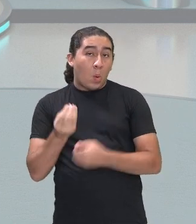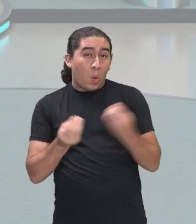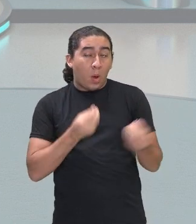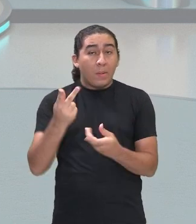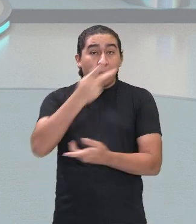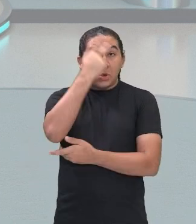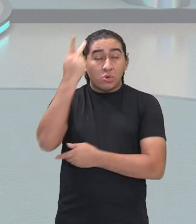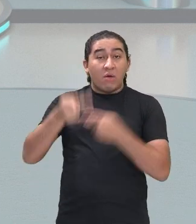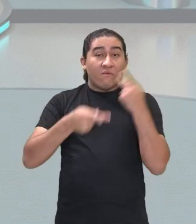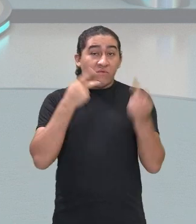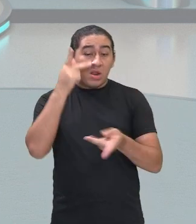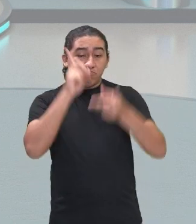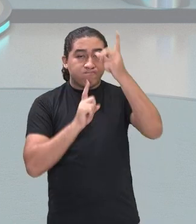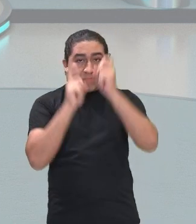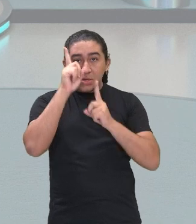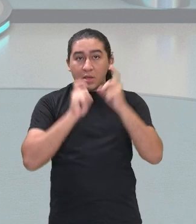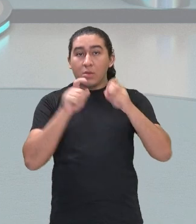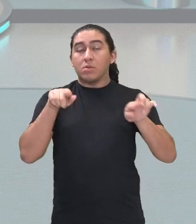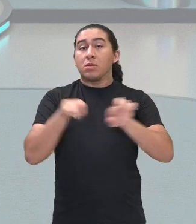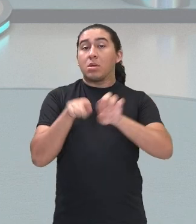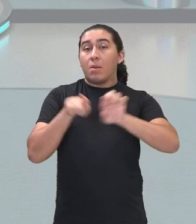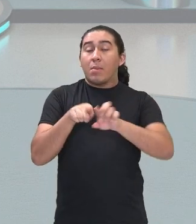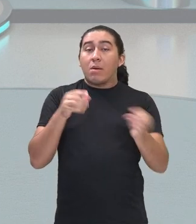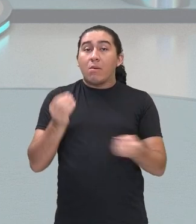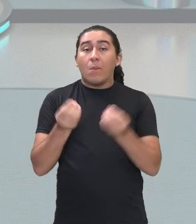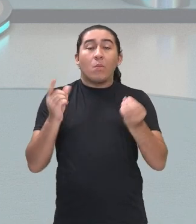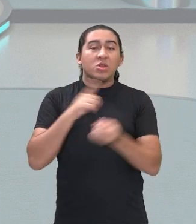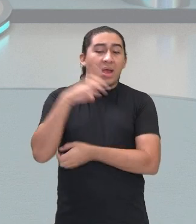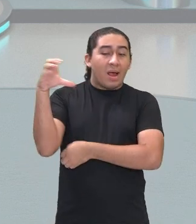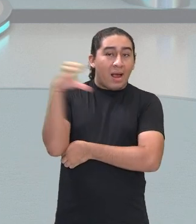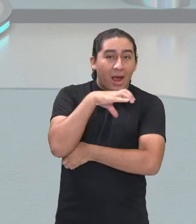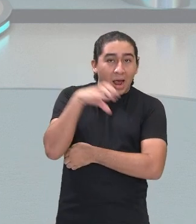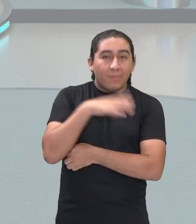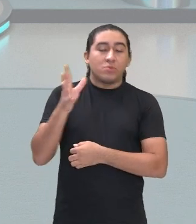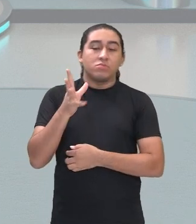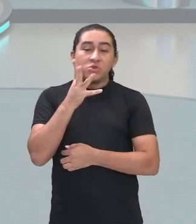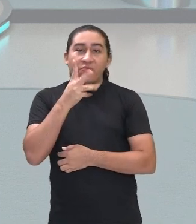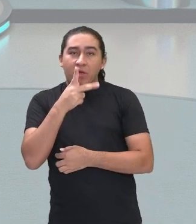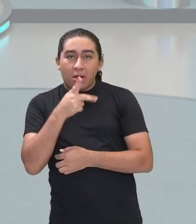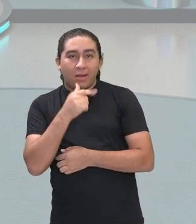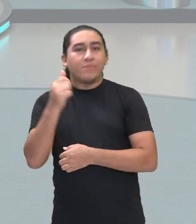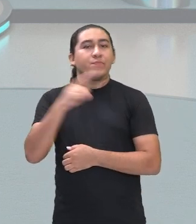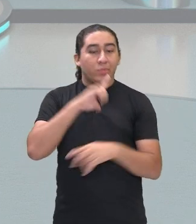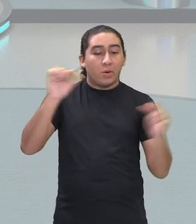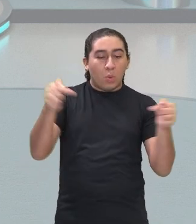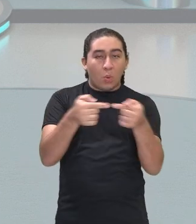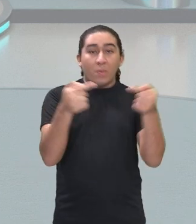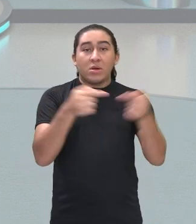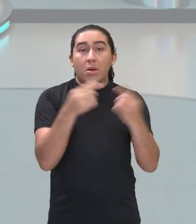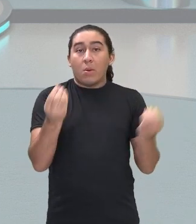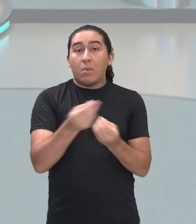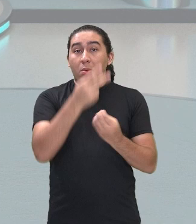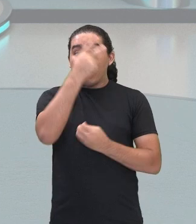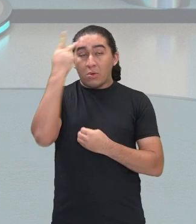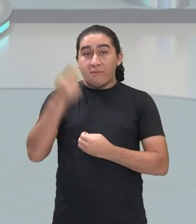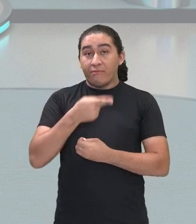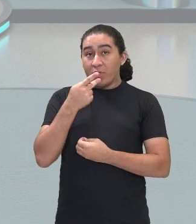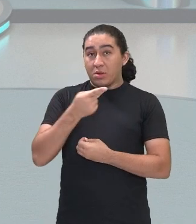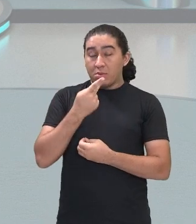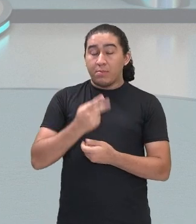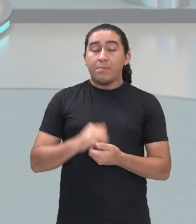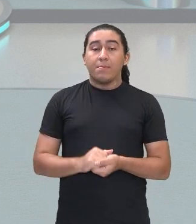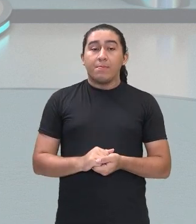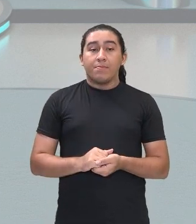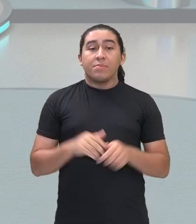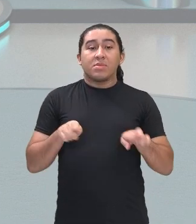voz, o ritmo também da voz, também o ritmo vai falar muita coisa, Então temos